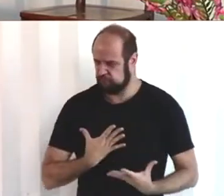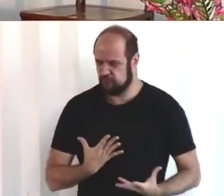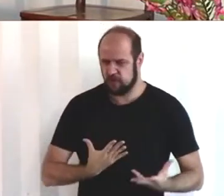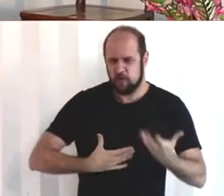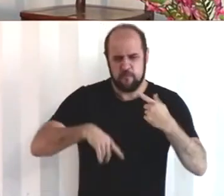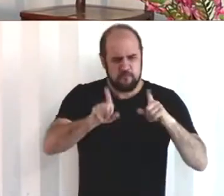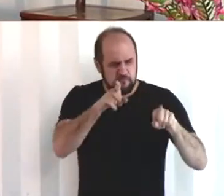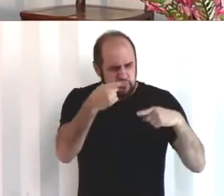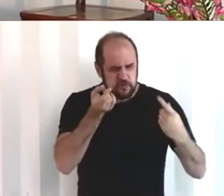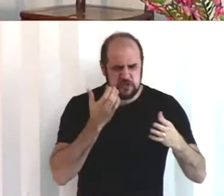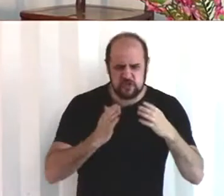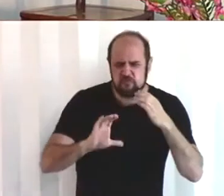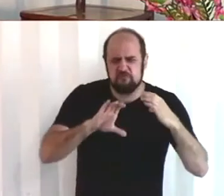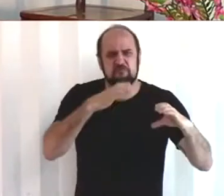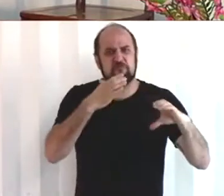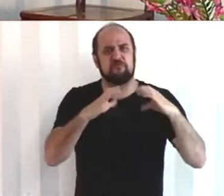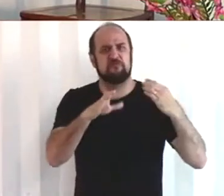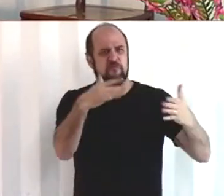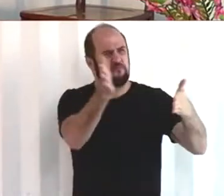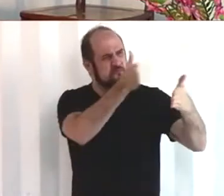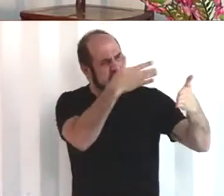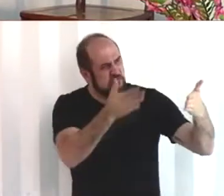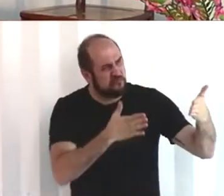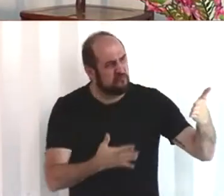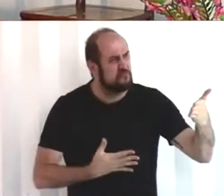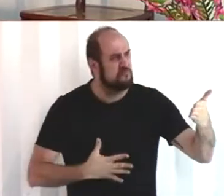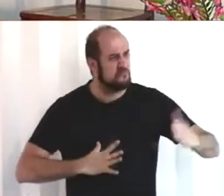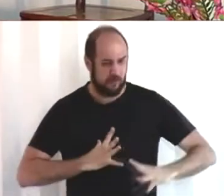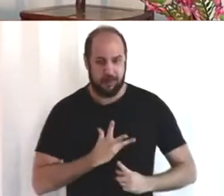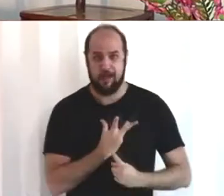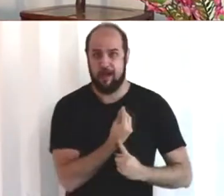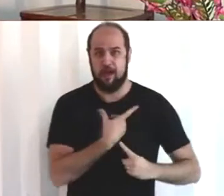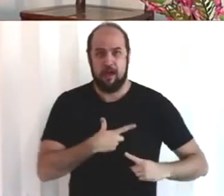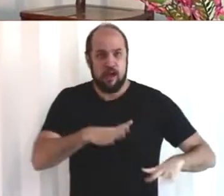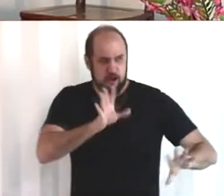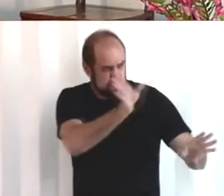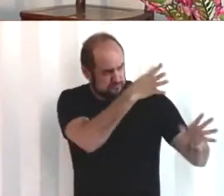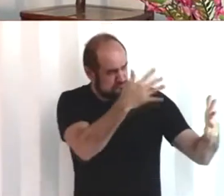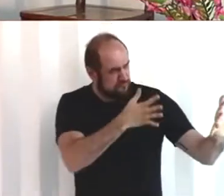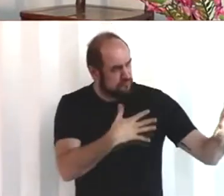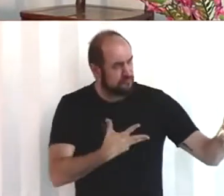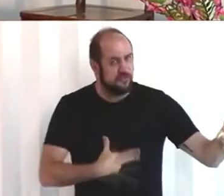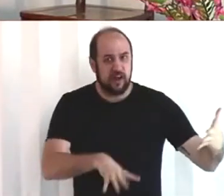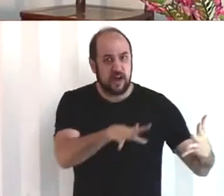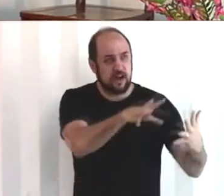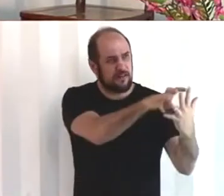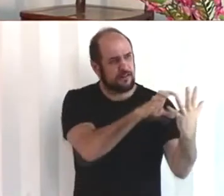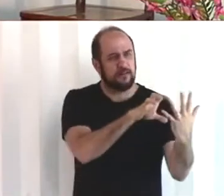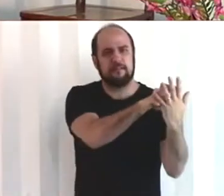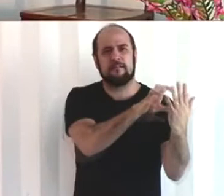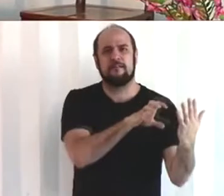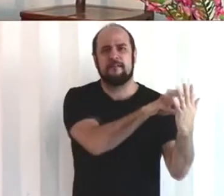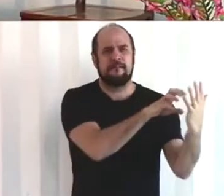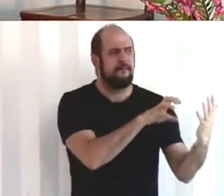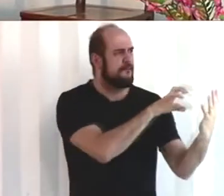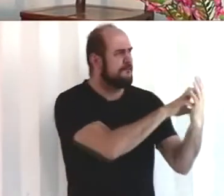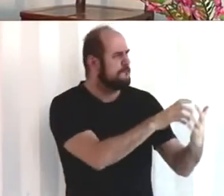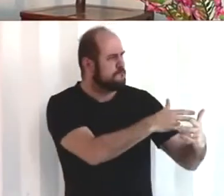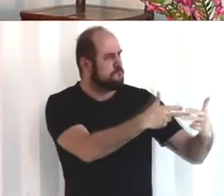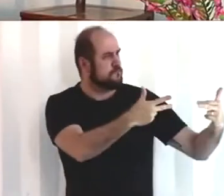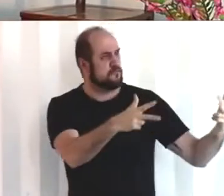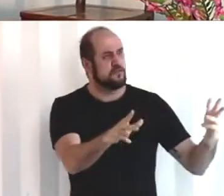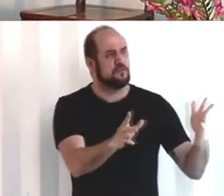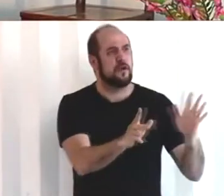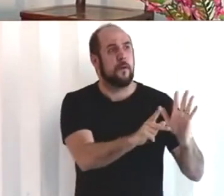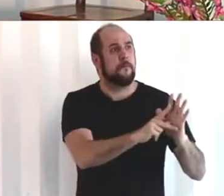suas músicas, ao pintarem suas telas, eles tentavam de alguma forma reproduzir as coisas de Deus, a glória de Deus,